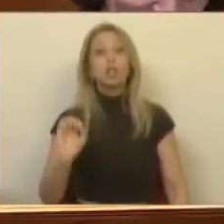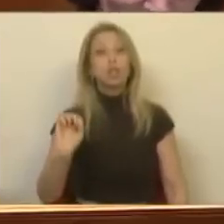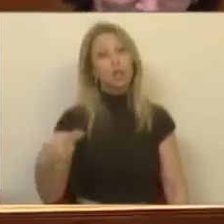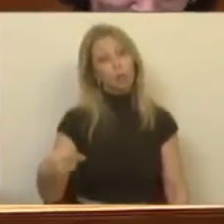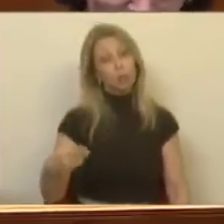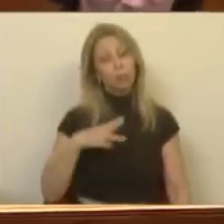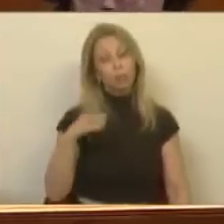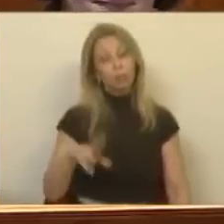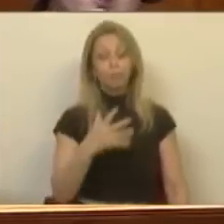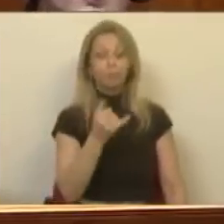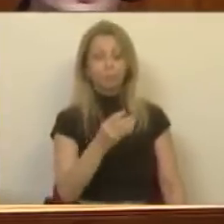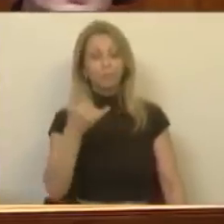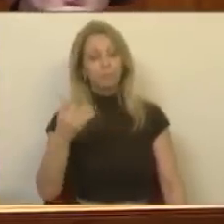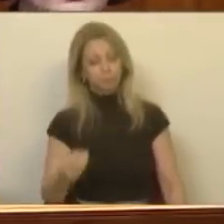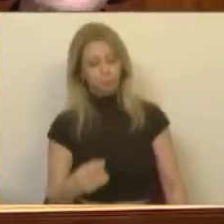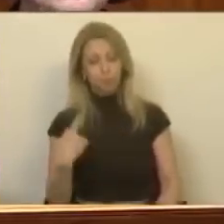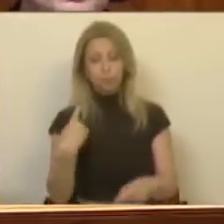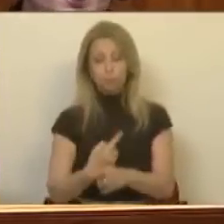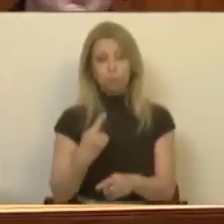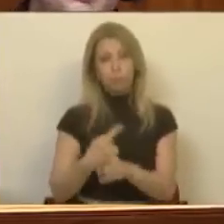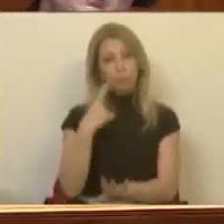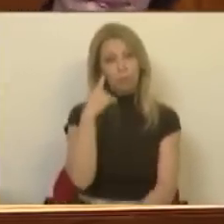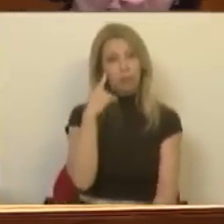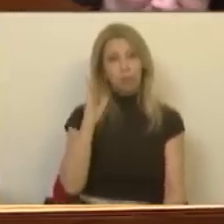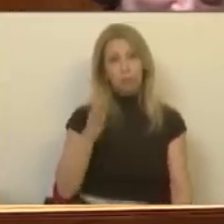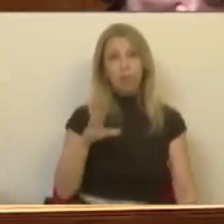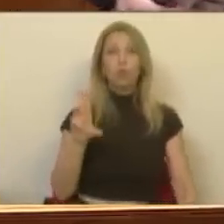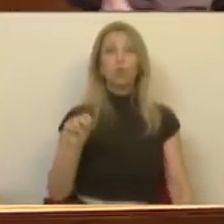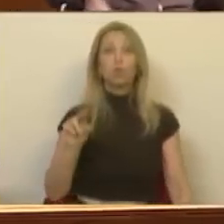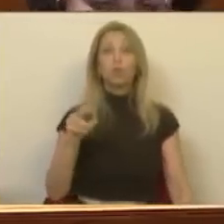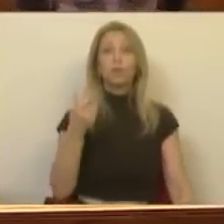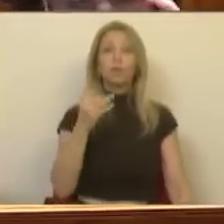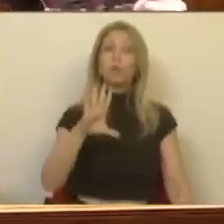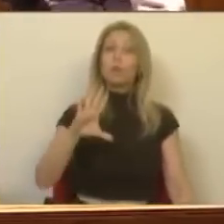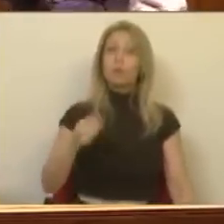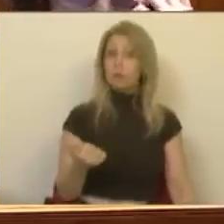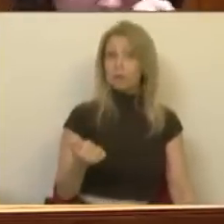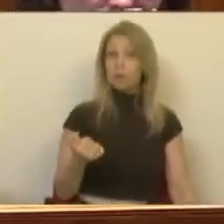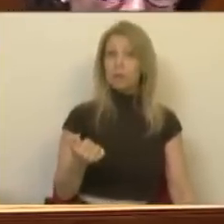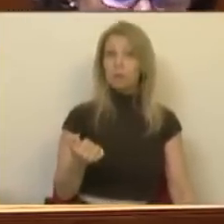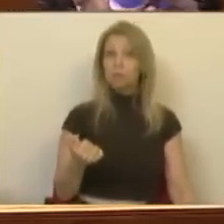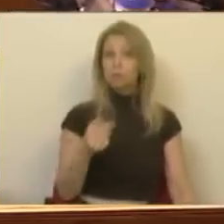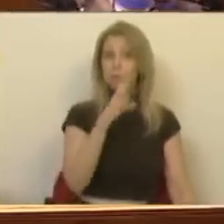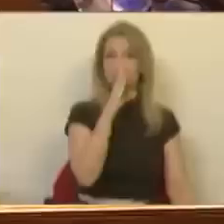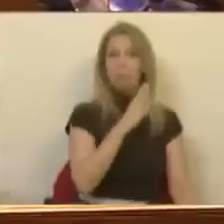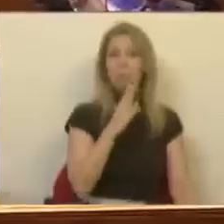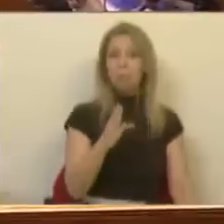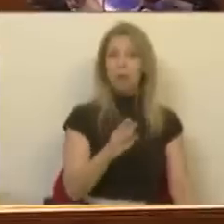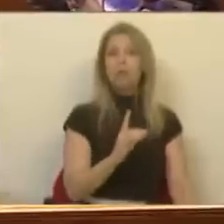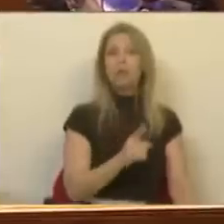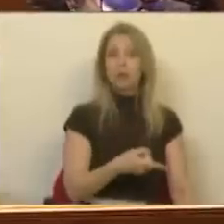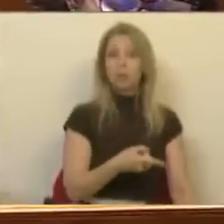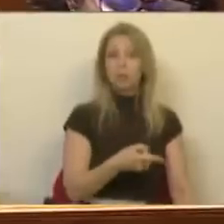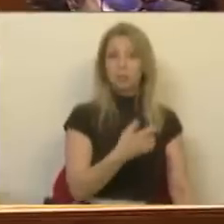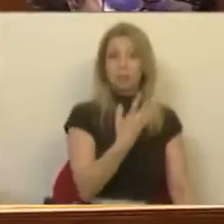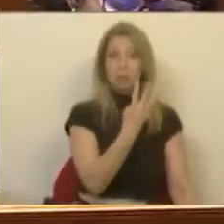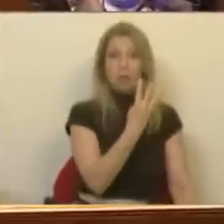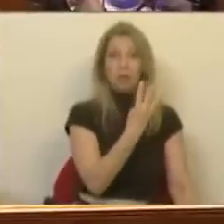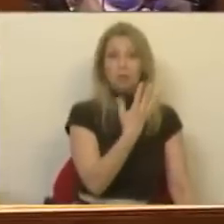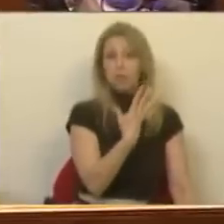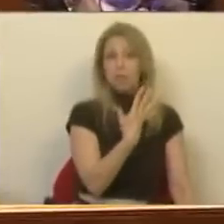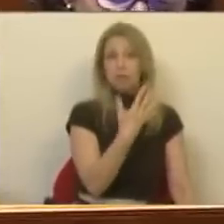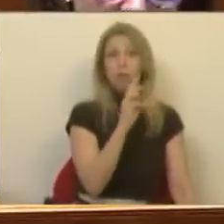Porque apesar de Já estamos em novembro de 2015 tinham esses resultados 4 ou 5 milhões de euros